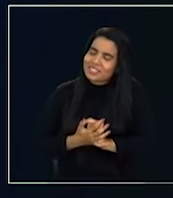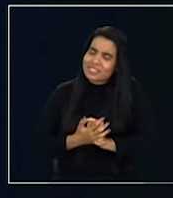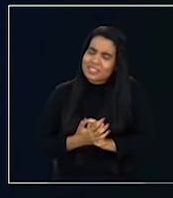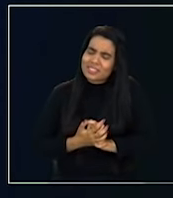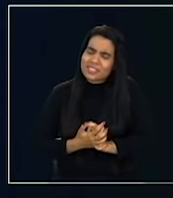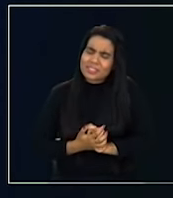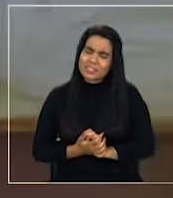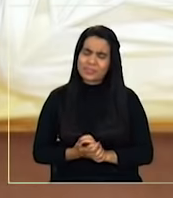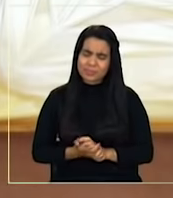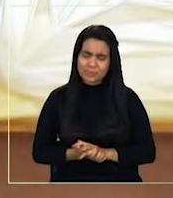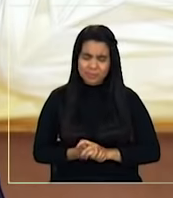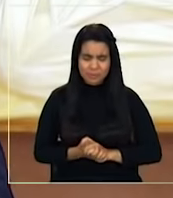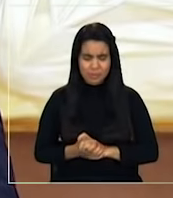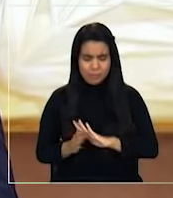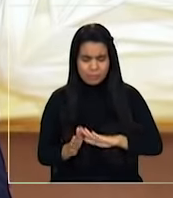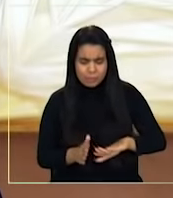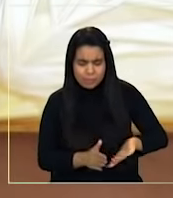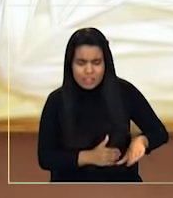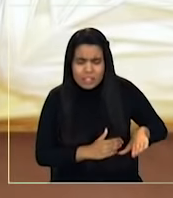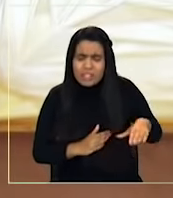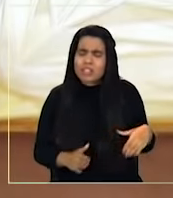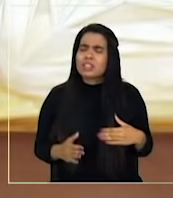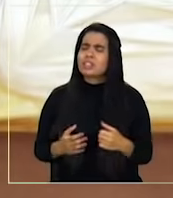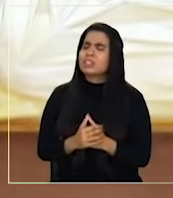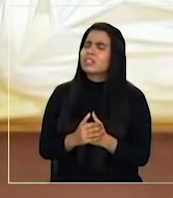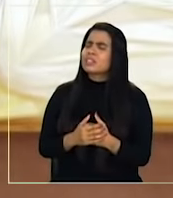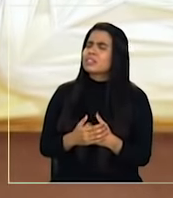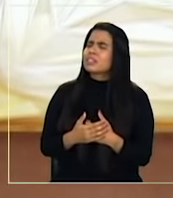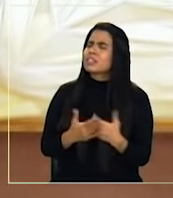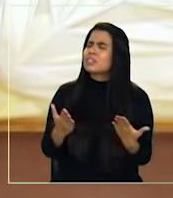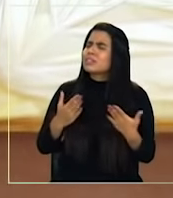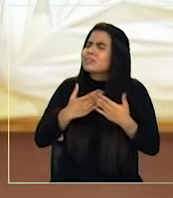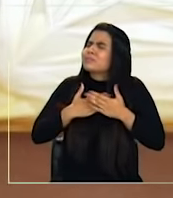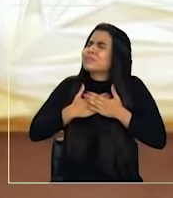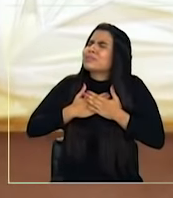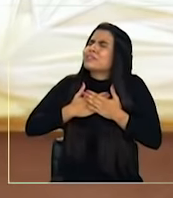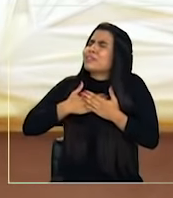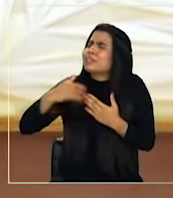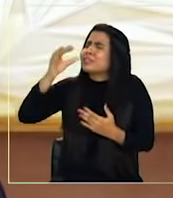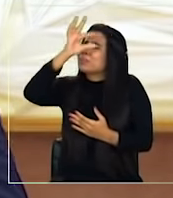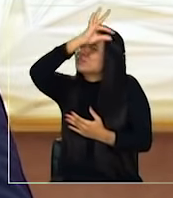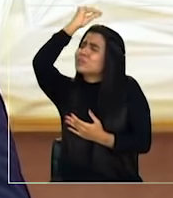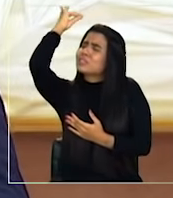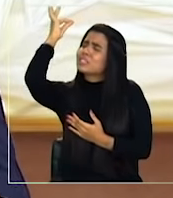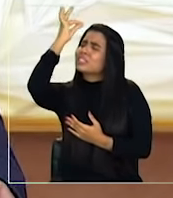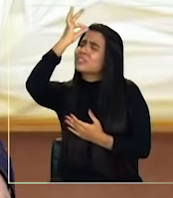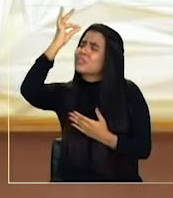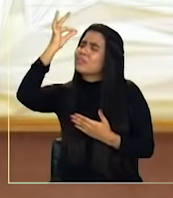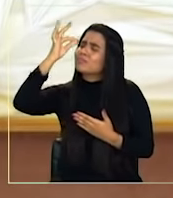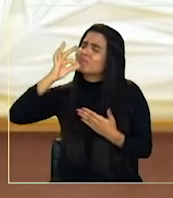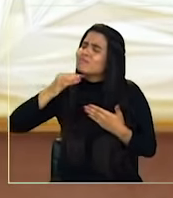Jesus. Ó Espírito Santo, vem agora, meu Pai. Vem agora